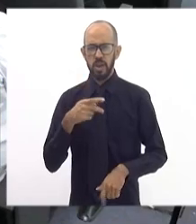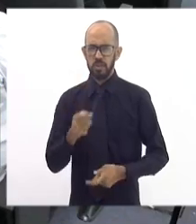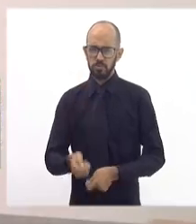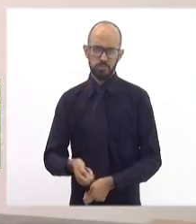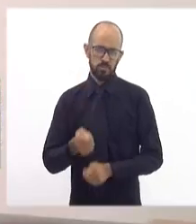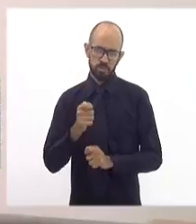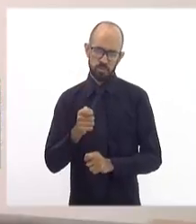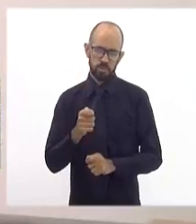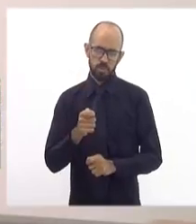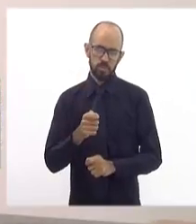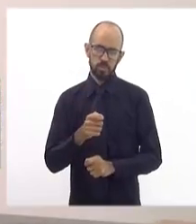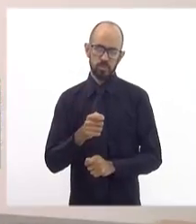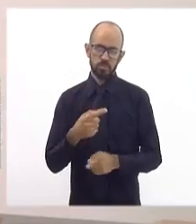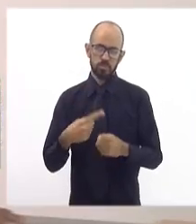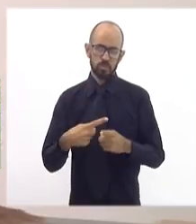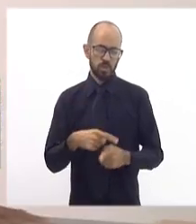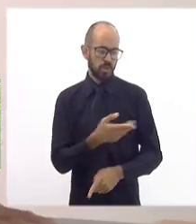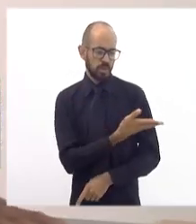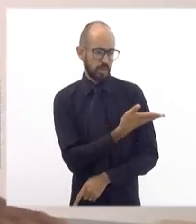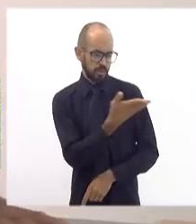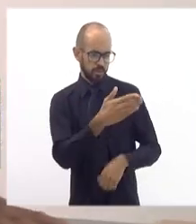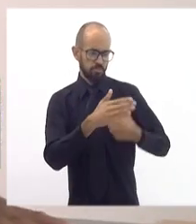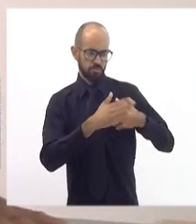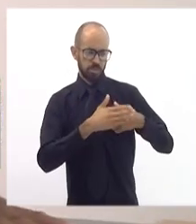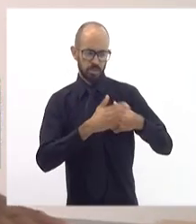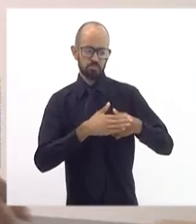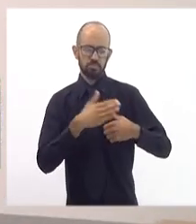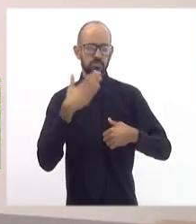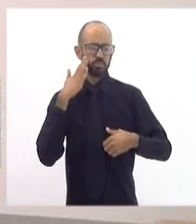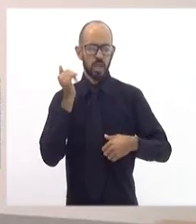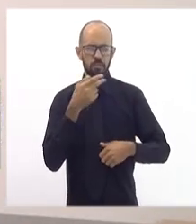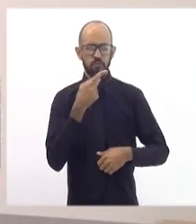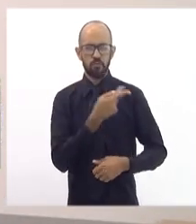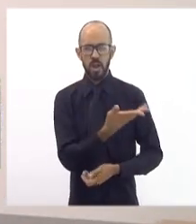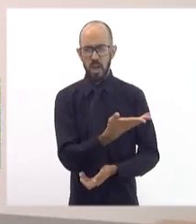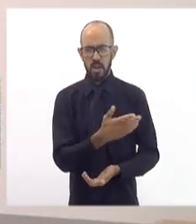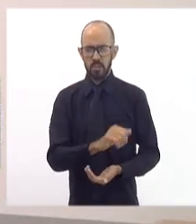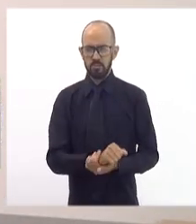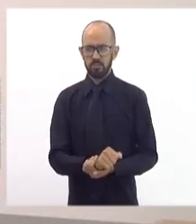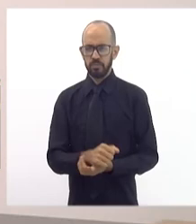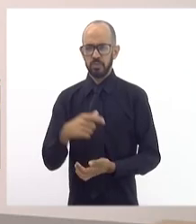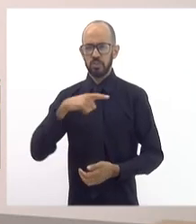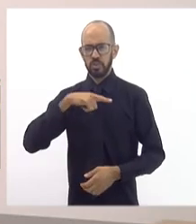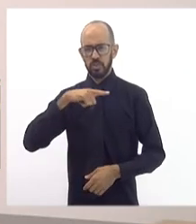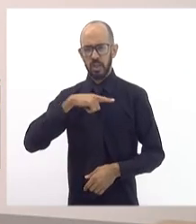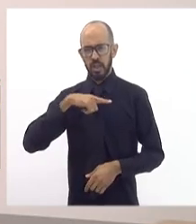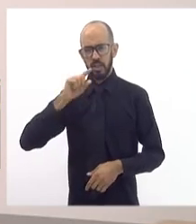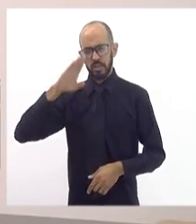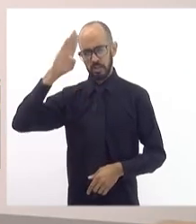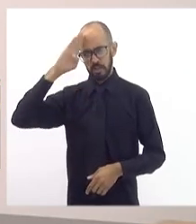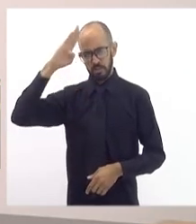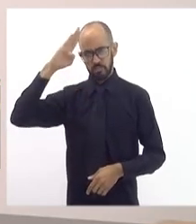pescadores da Baía de Sepetiba que ele estaria muito bem se defender né temos aí lideranças